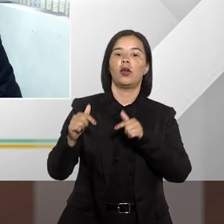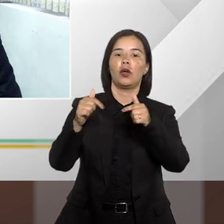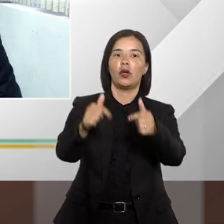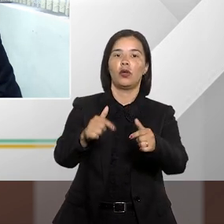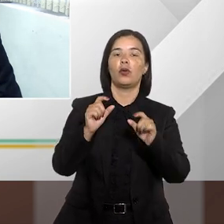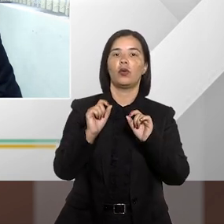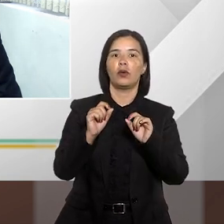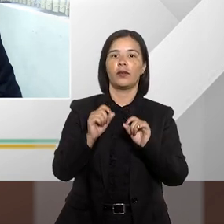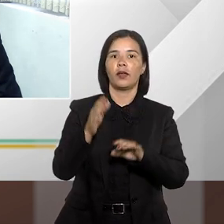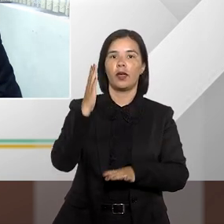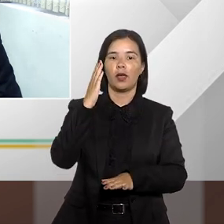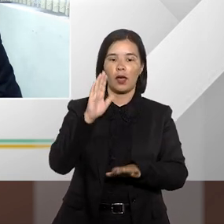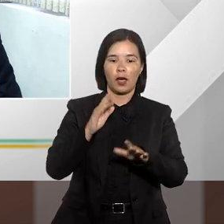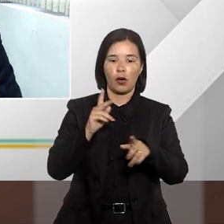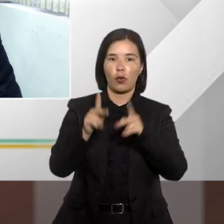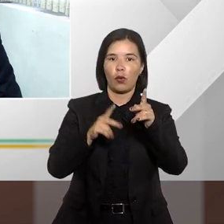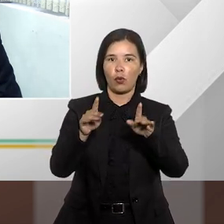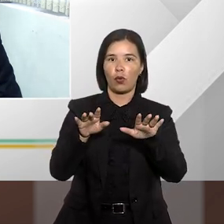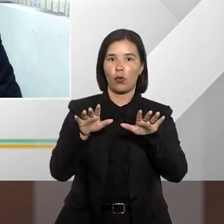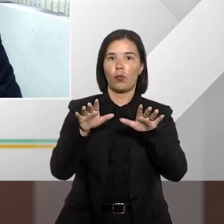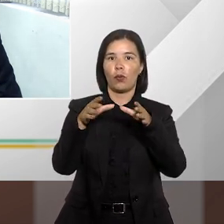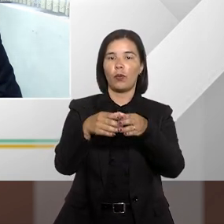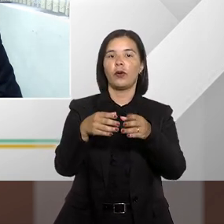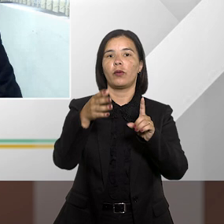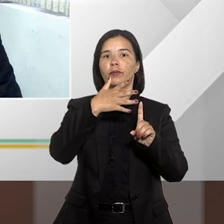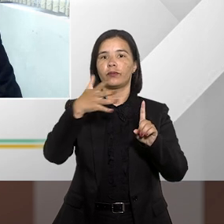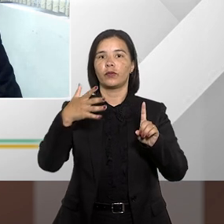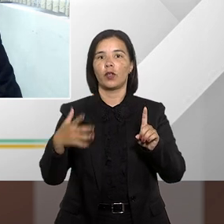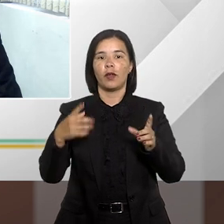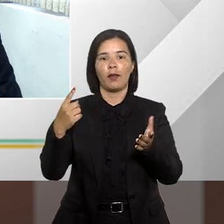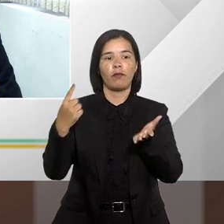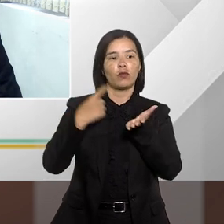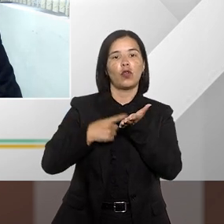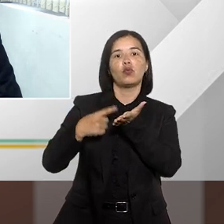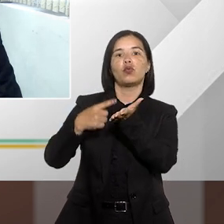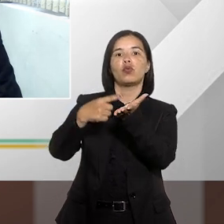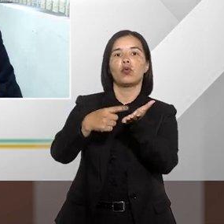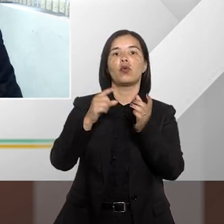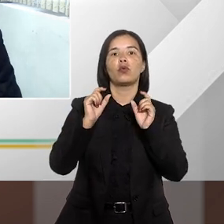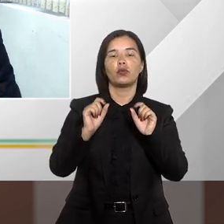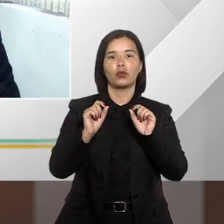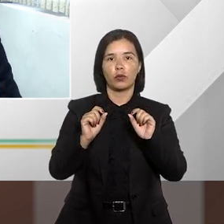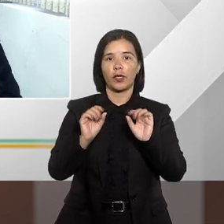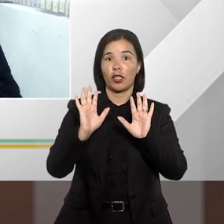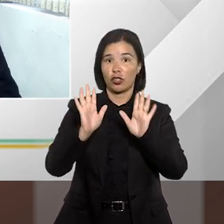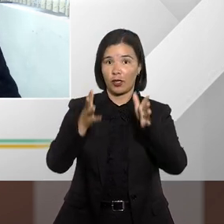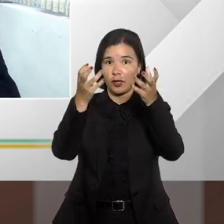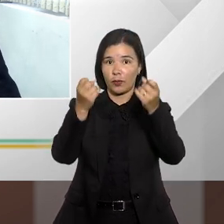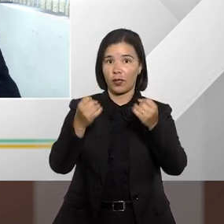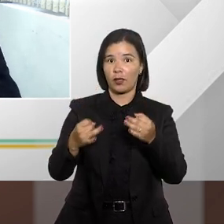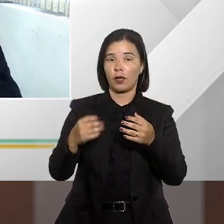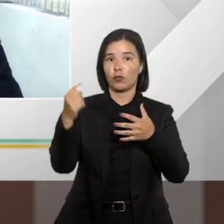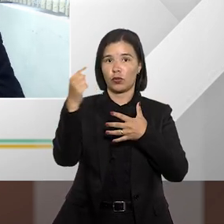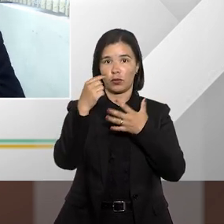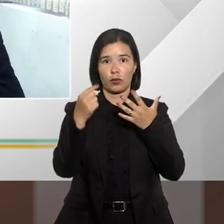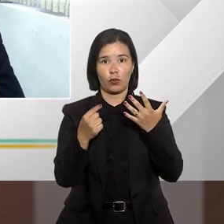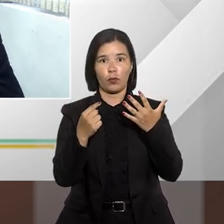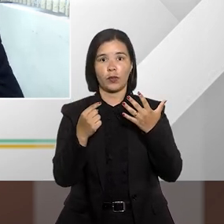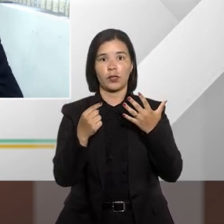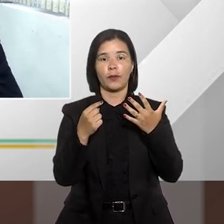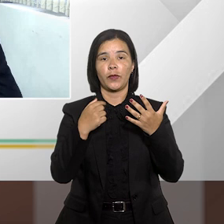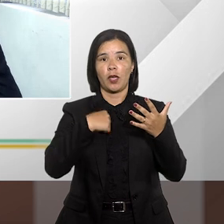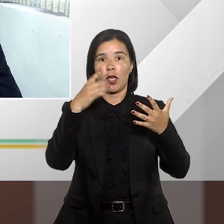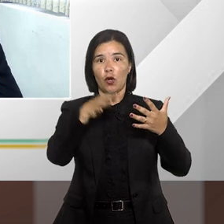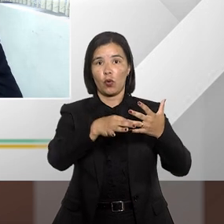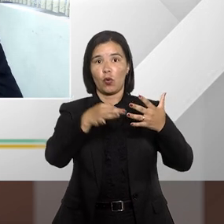dar voz ao público LGBTQIA+, em forma de decisões que profere, como a gente já citou algumas delas. E eu destaco uma